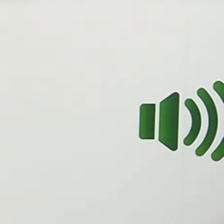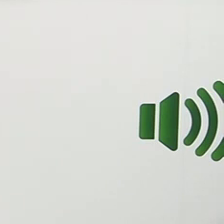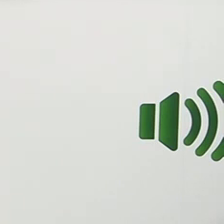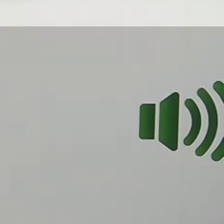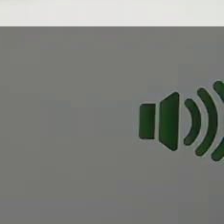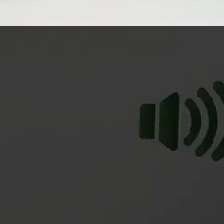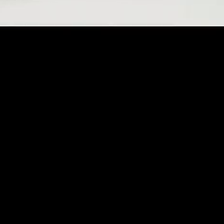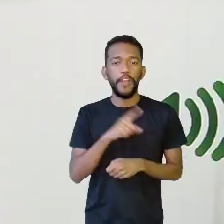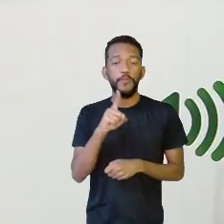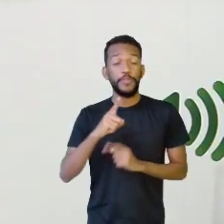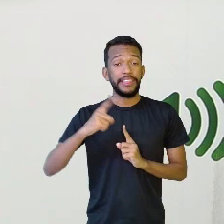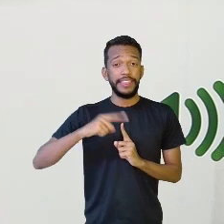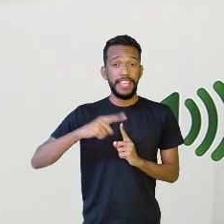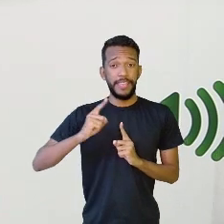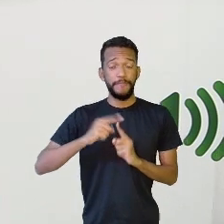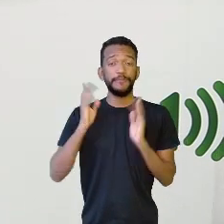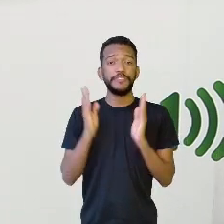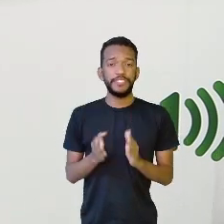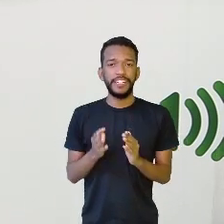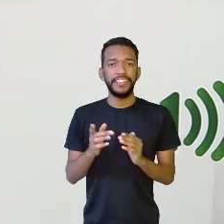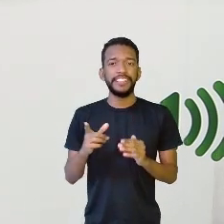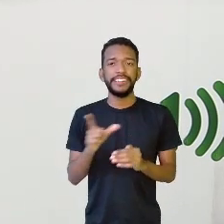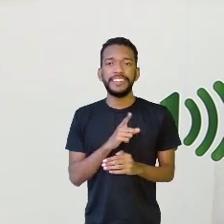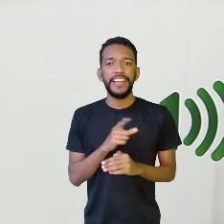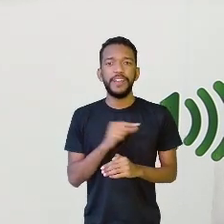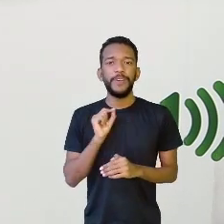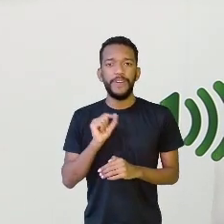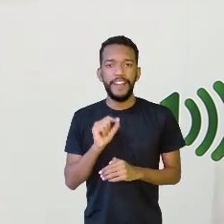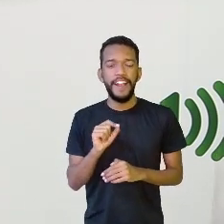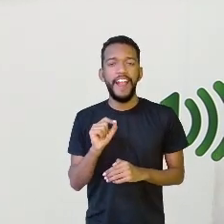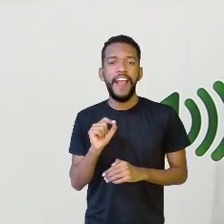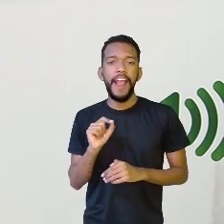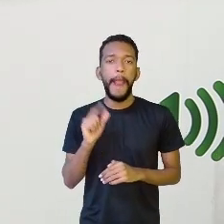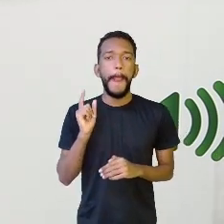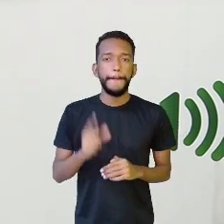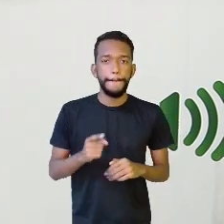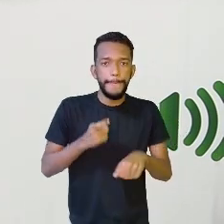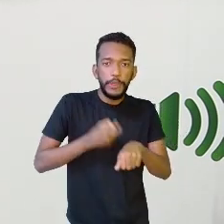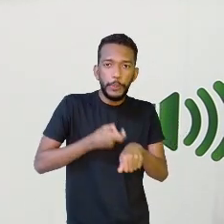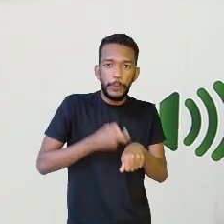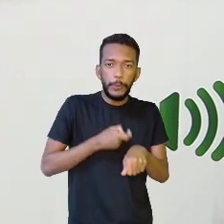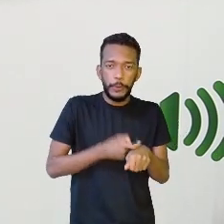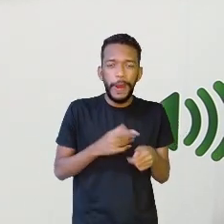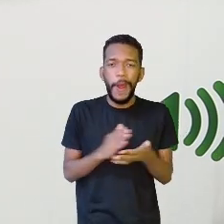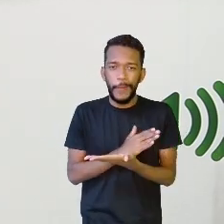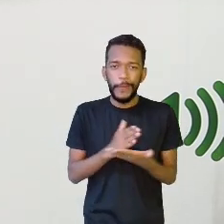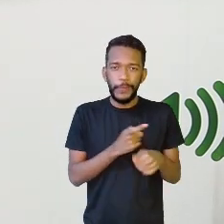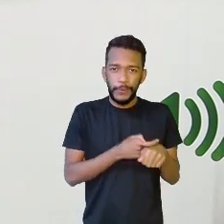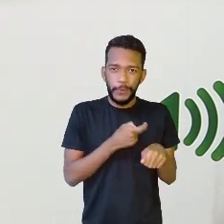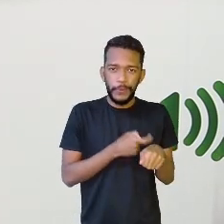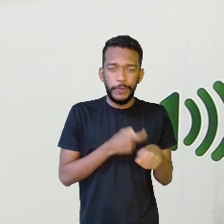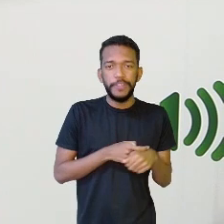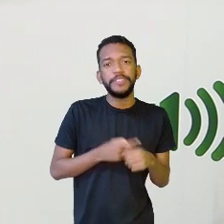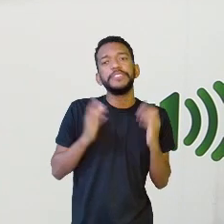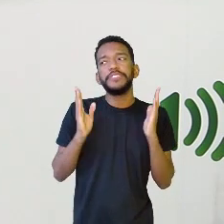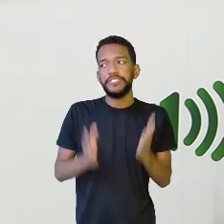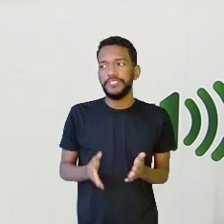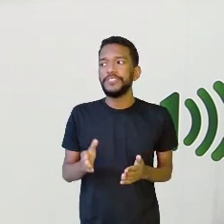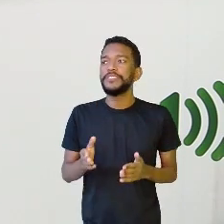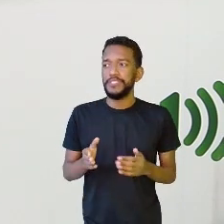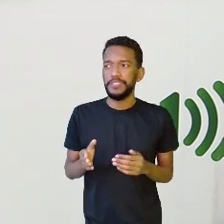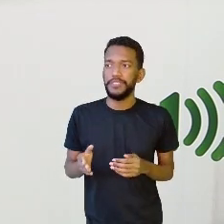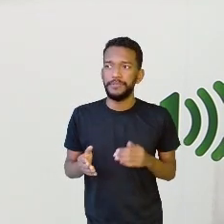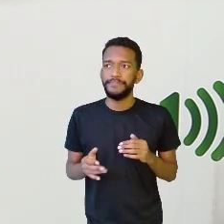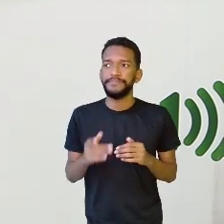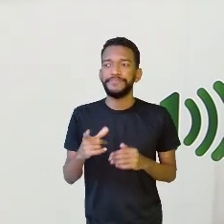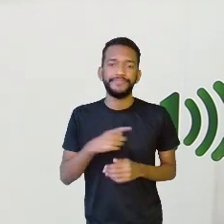das formas que nós temos são os combustíveis sólidos. Pois é. E aí eu trouxe 2 exemplos